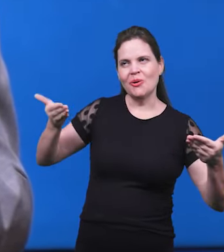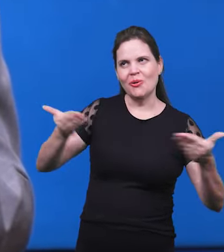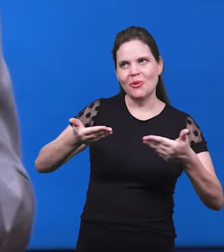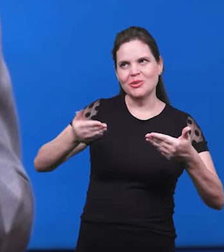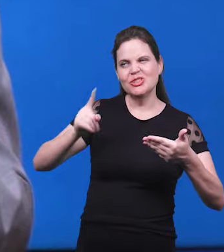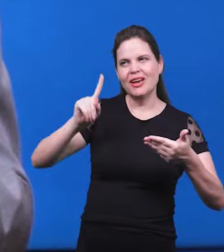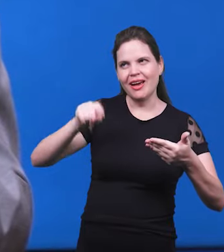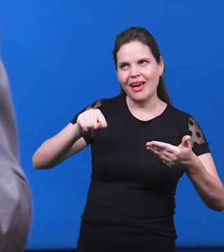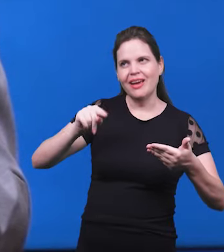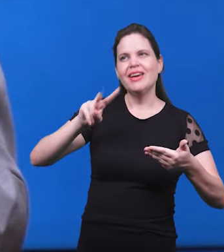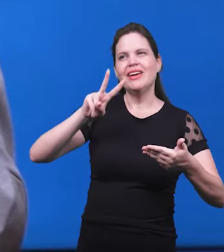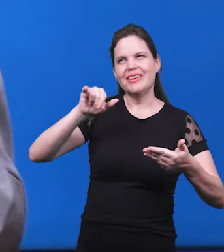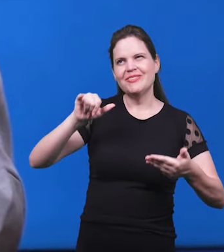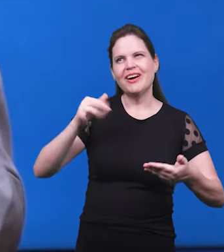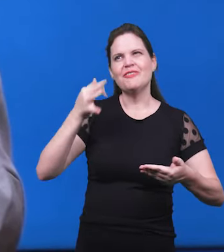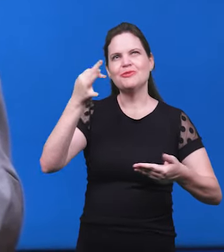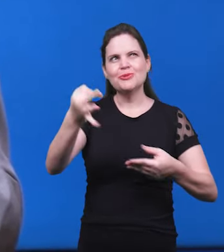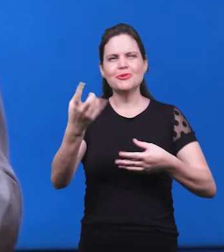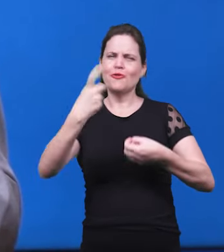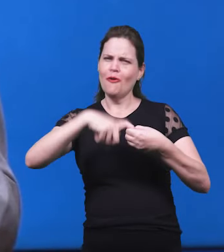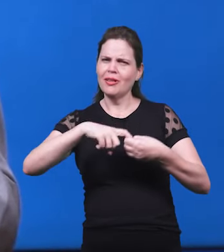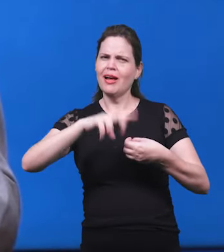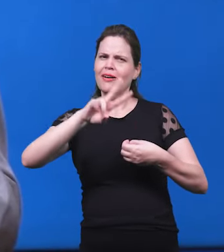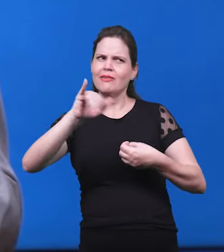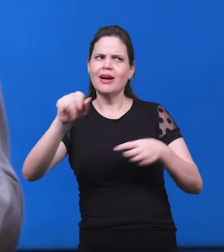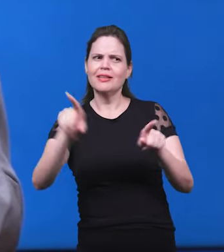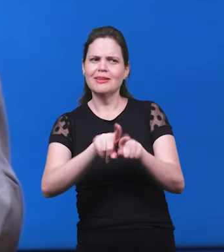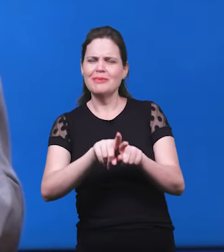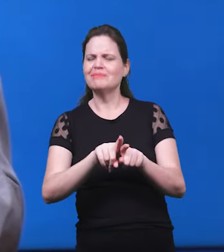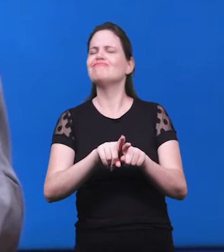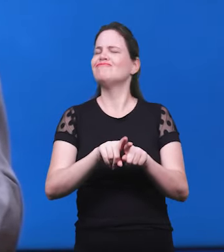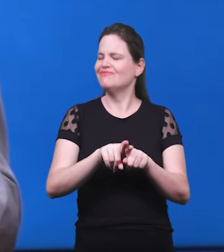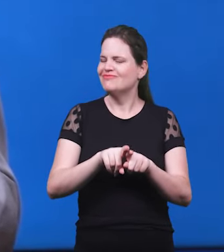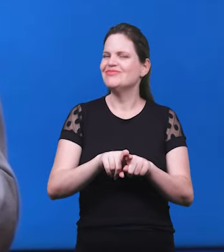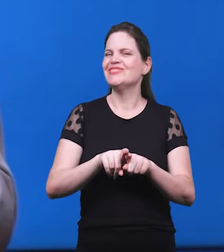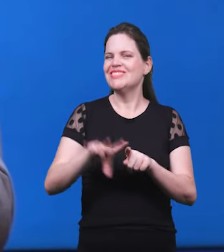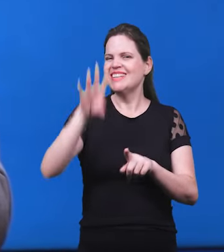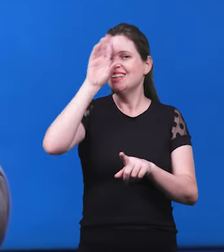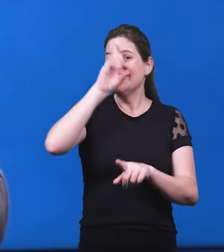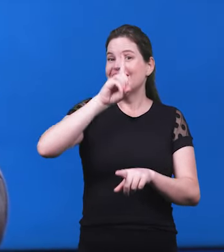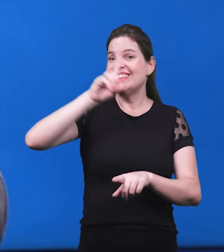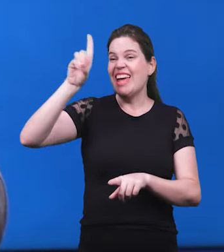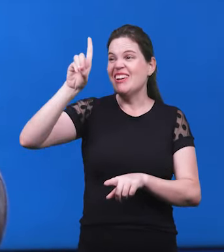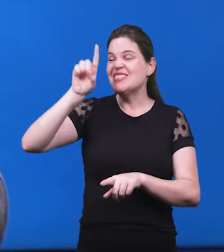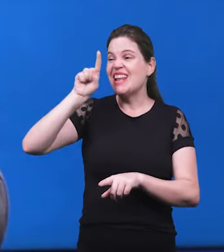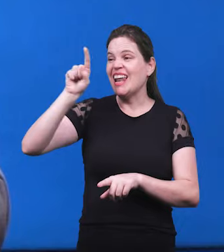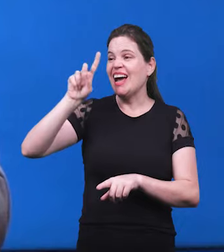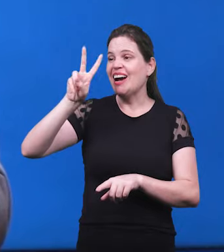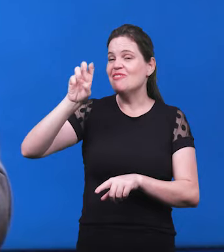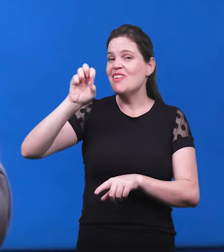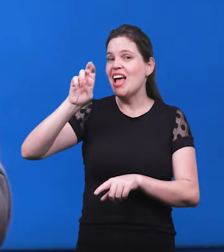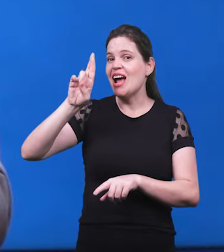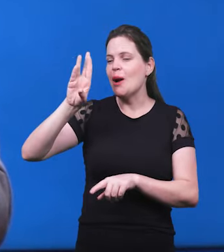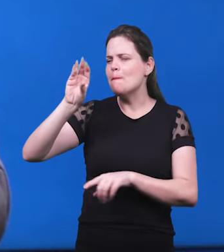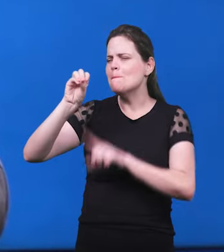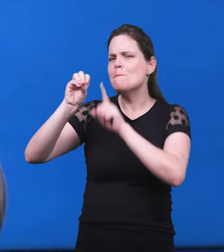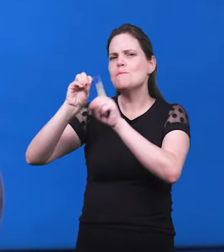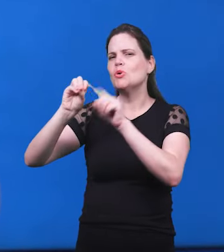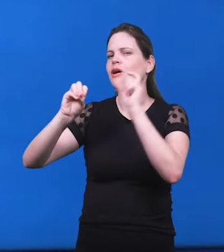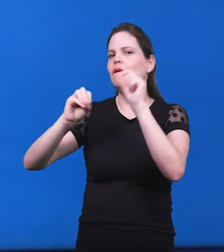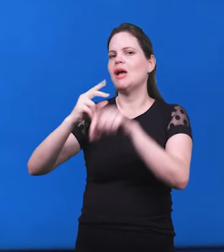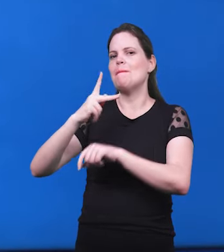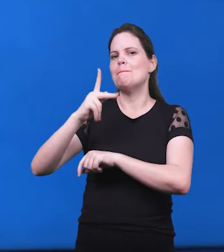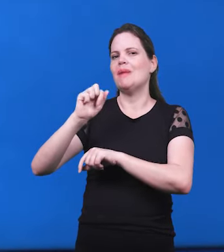Jesus, lá na eternidade, ele, como Verbo que estava com Deus, ali já estava planejado também, além